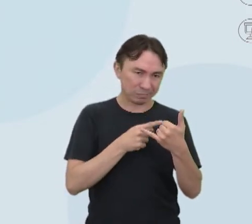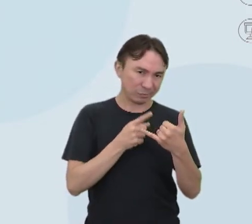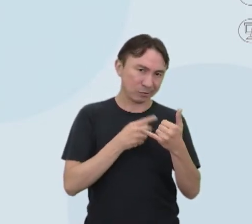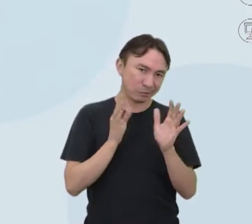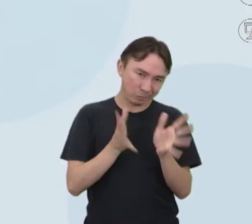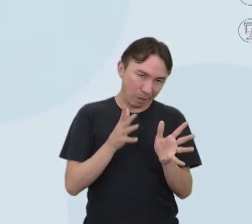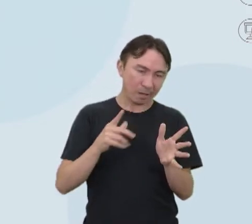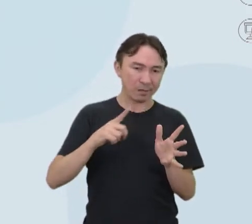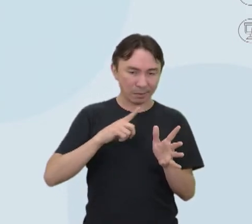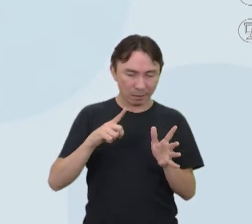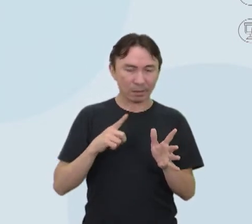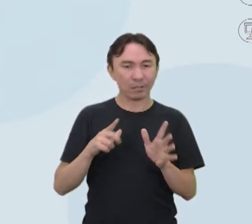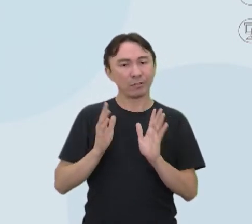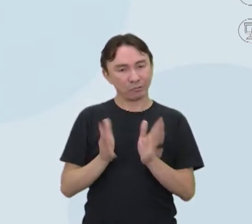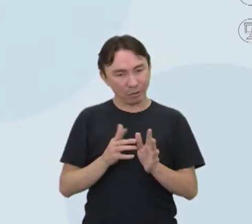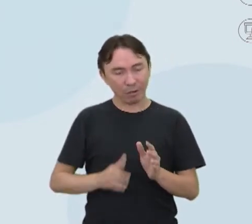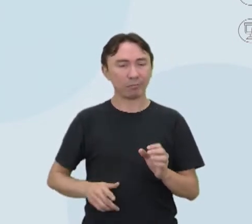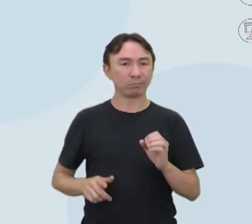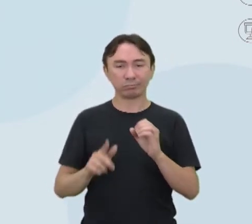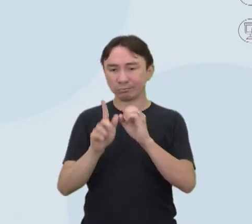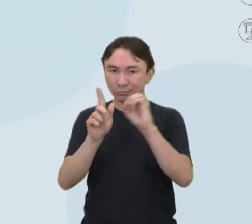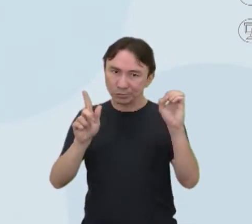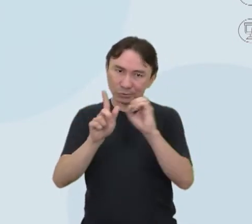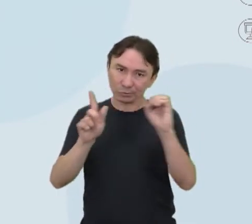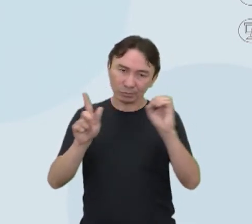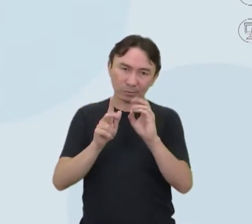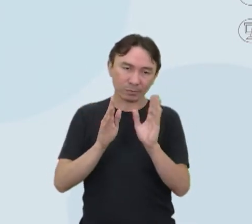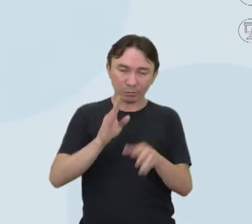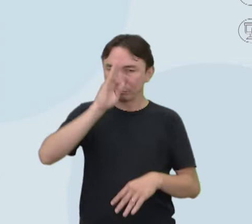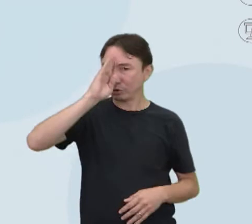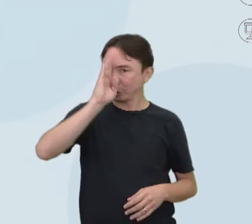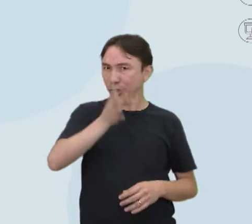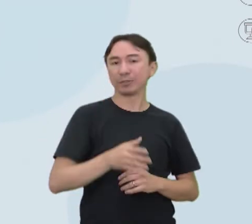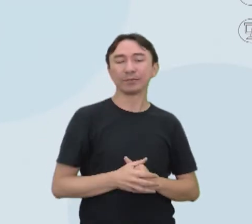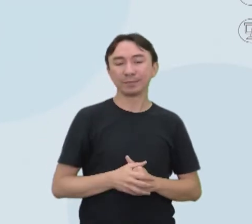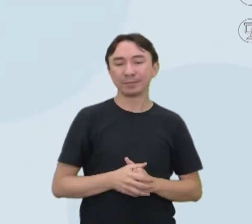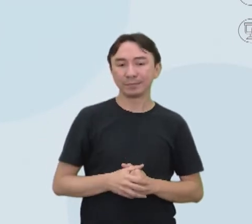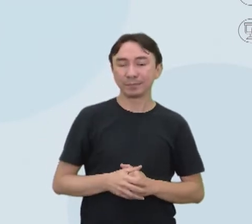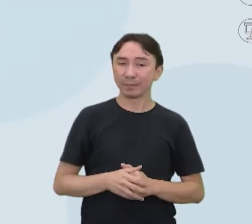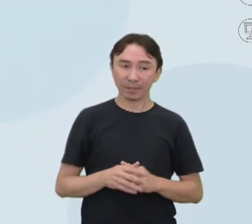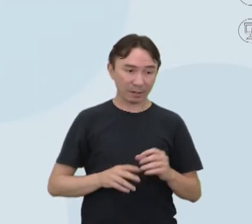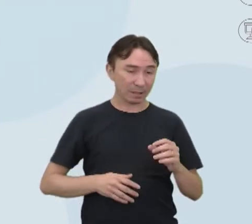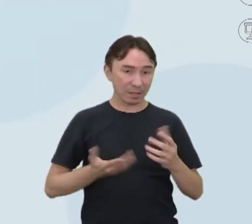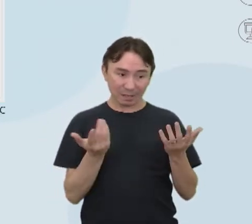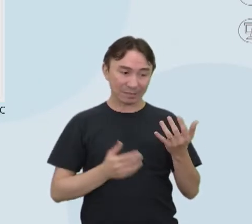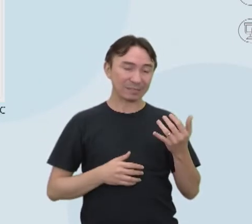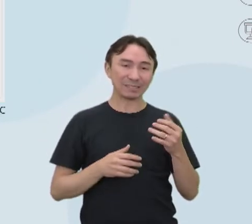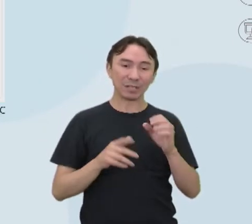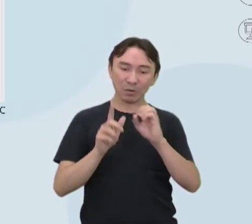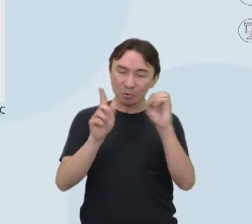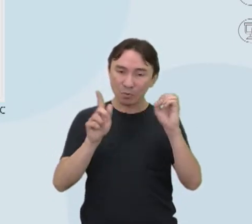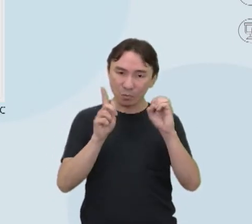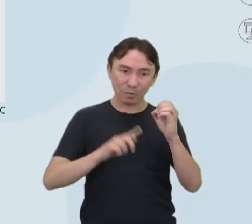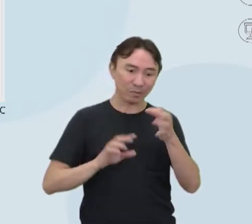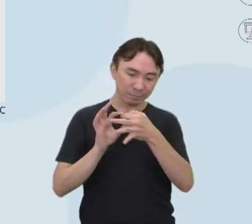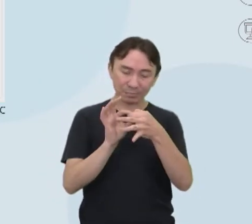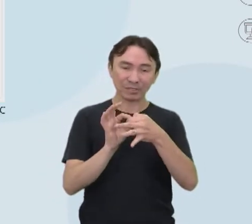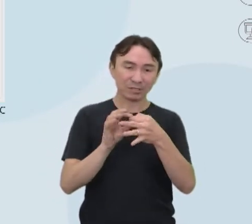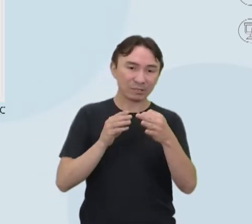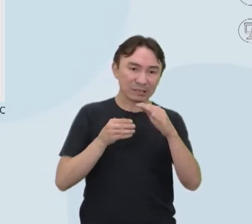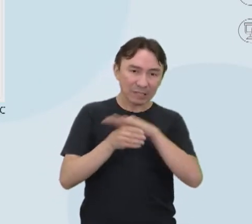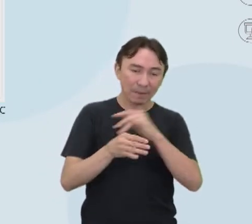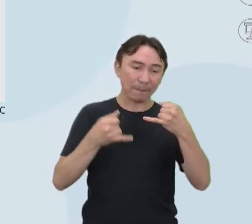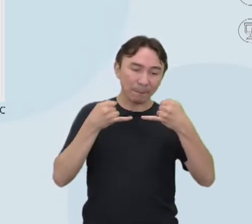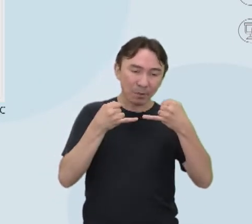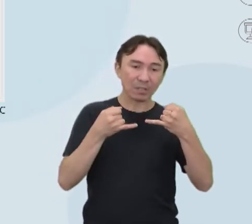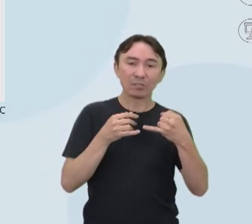nem vai precisar logar, ele vai clicar e já vai abrir direto o formulário, tá bom? Ok. Agora, se não, ele vai ter que logar. E como que faz pra logar, Osmar? Vamos lá então? Olha Tá lá. bom.